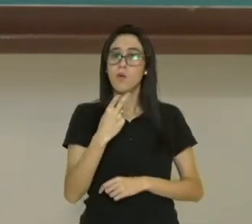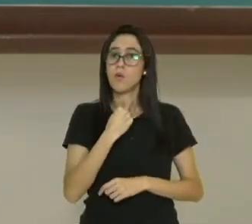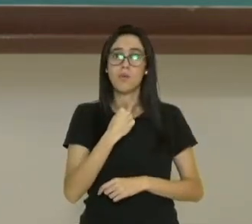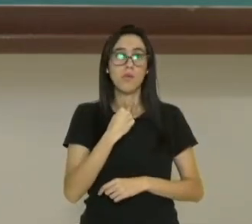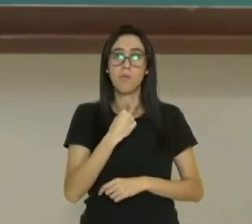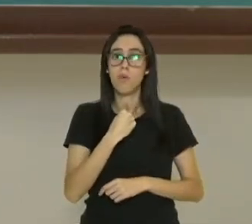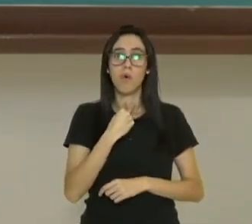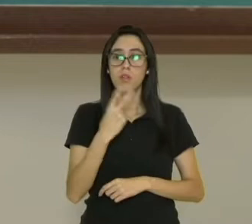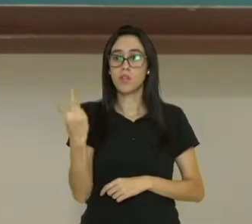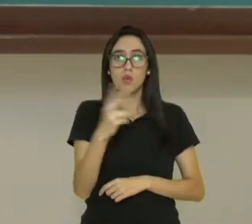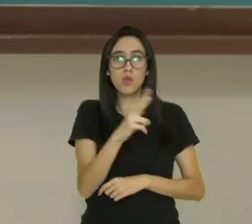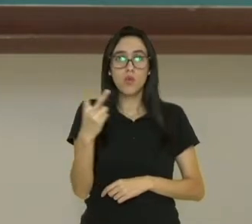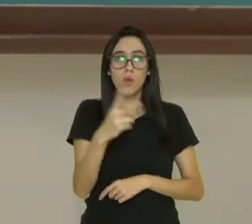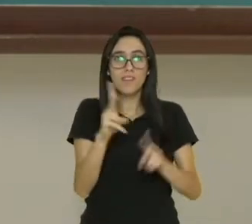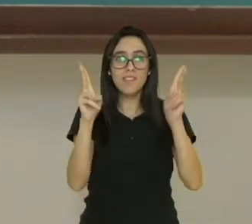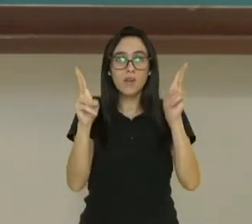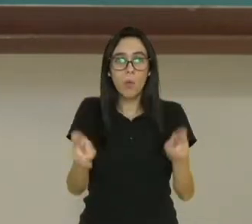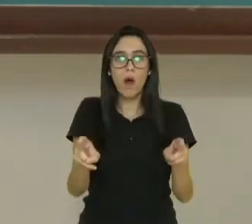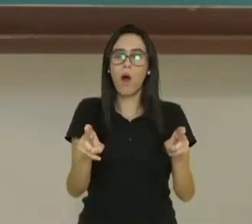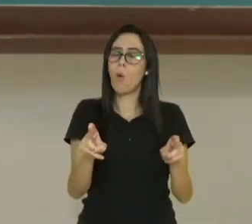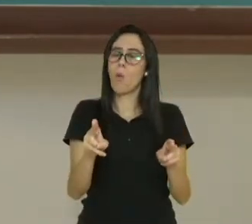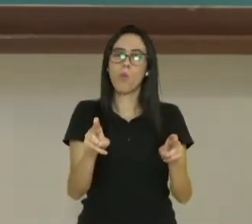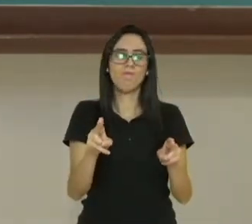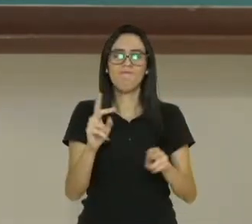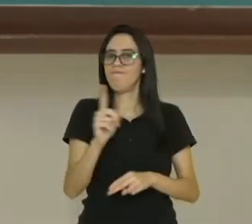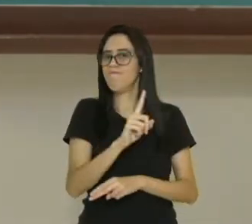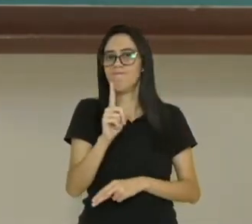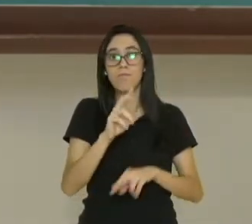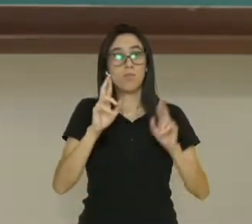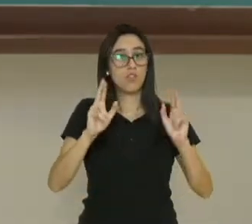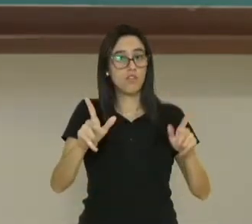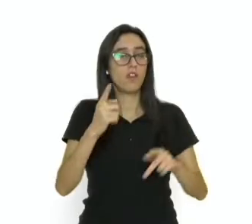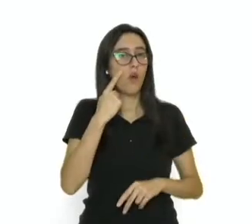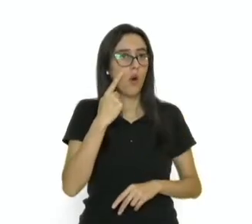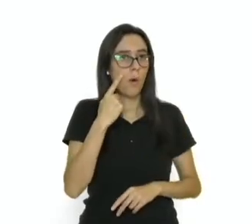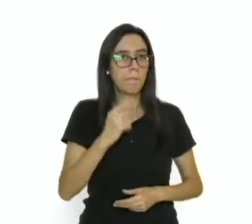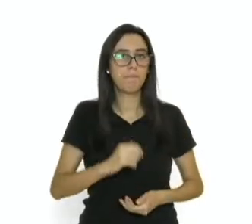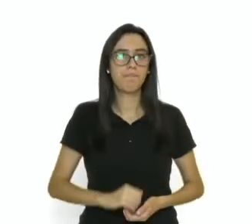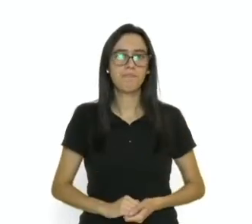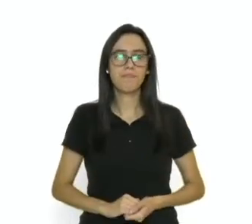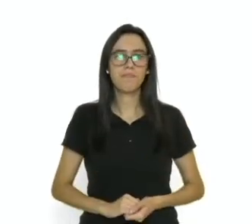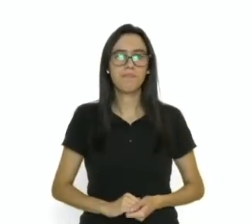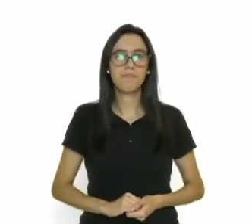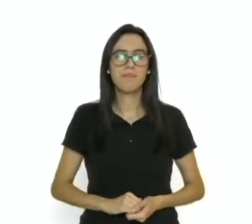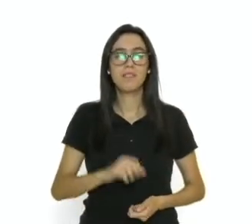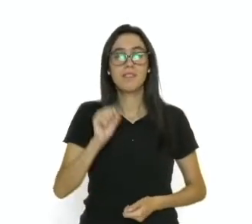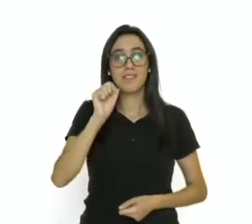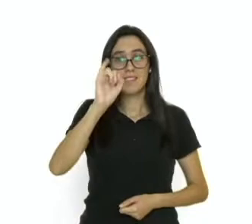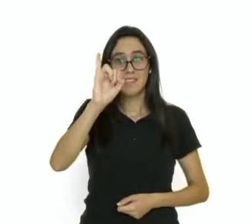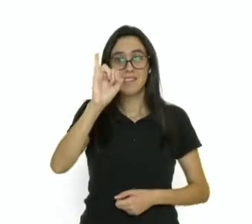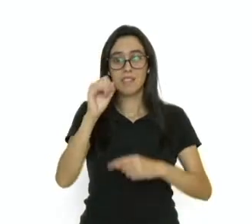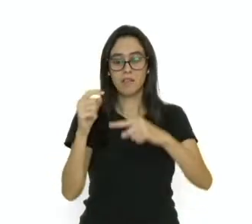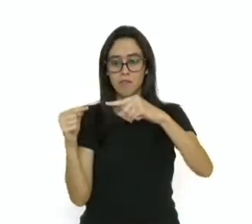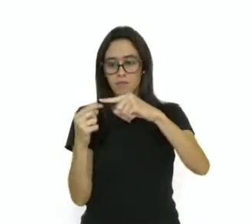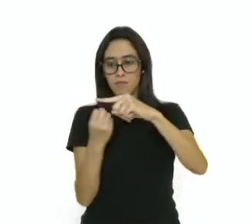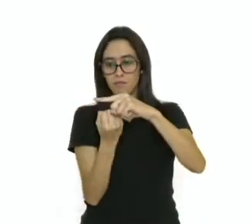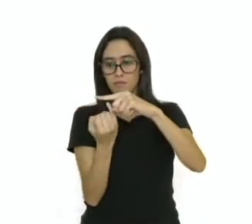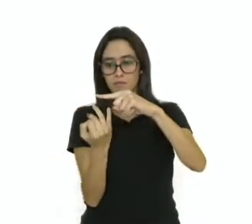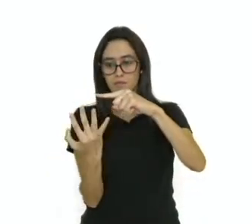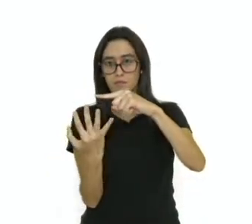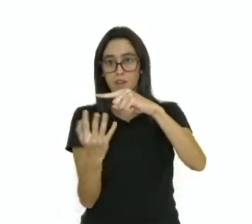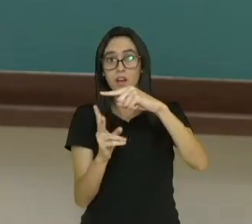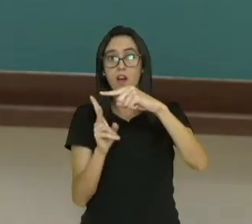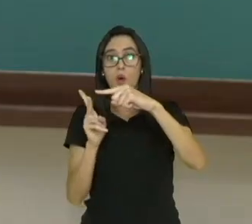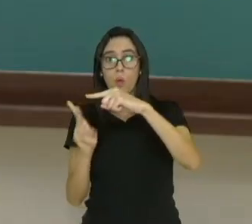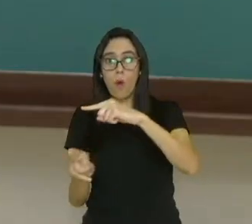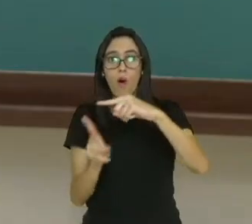mesma maneira quando nós vamos adicionar ou subtrair. Olha lá, as frações com denominadores iguais é muito tranquilo, a